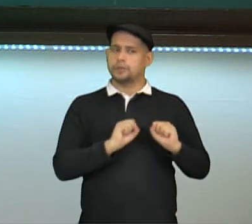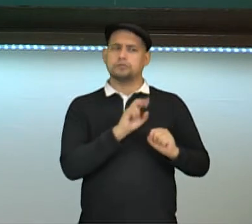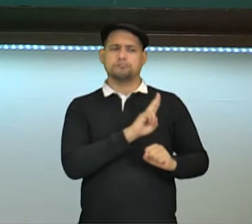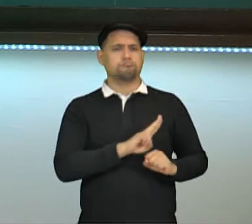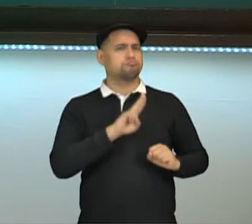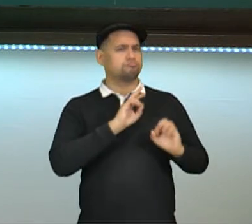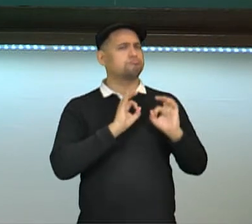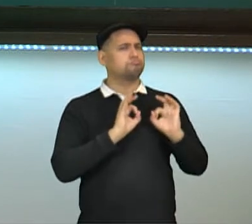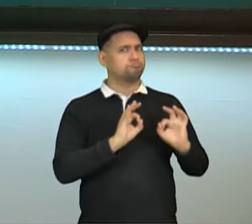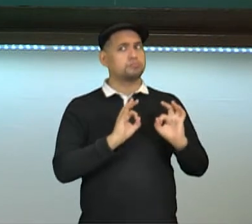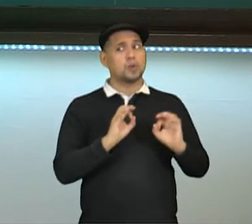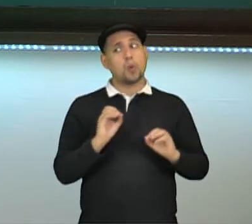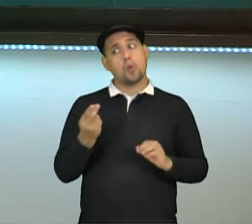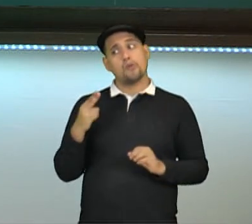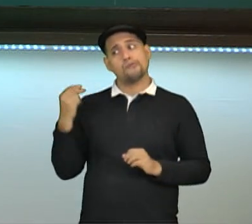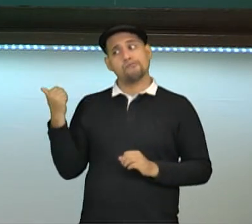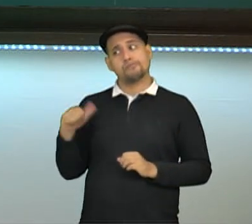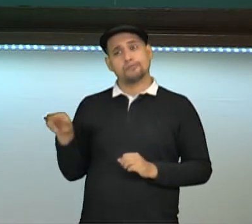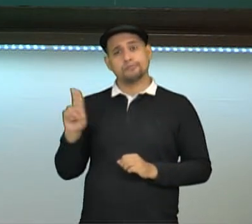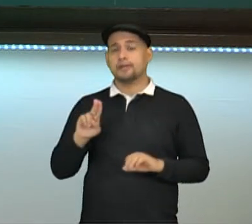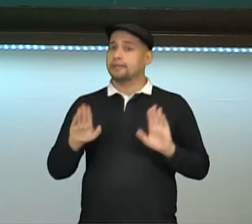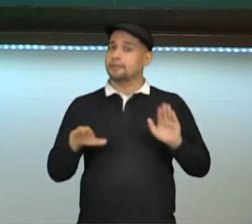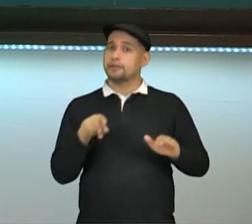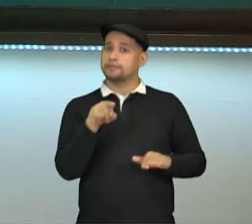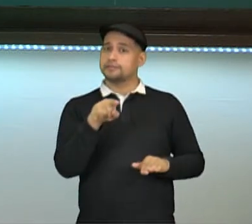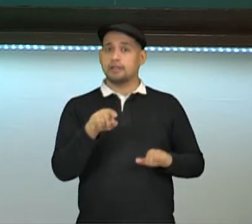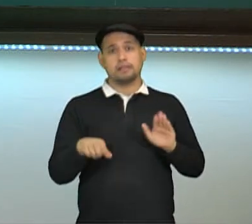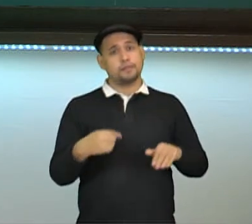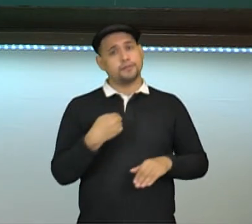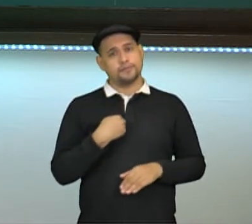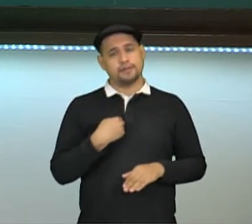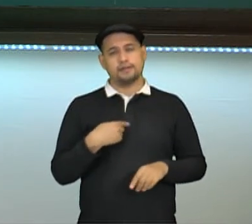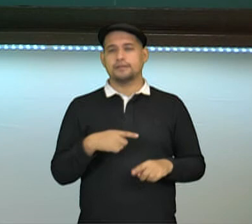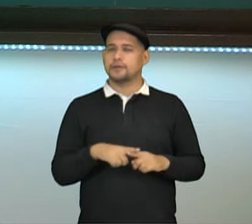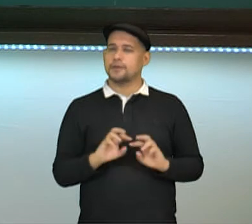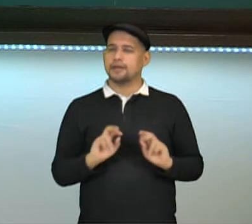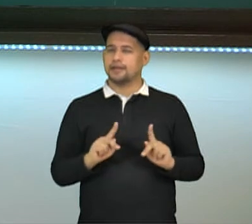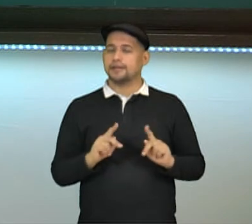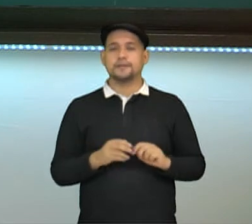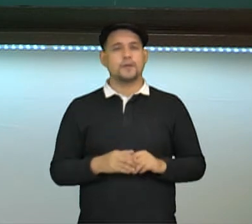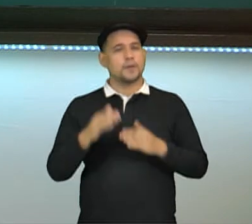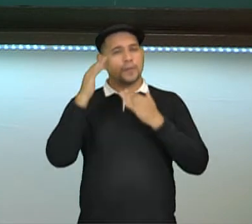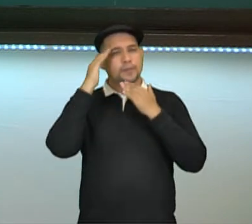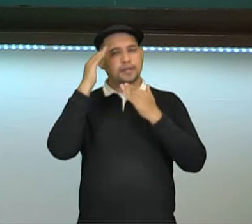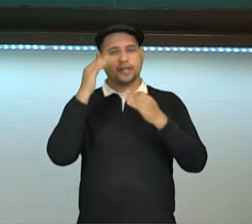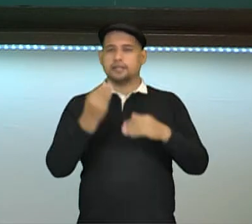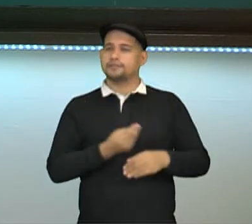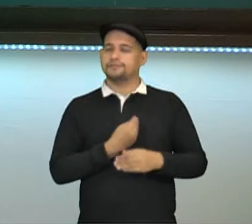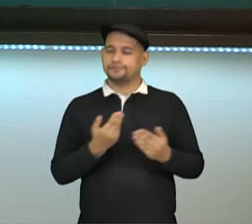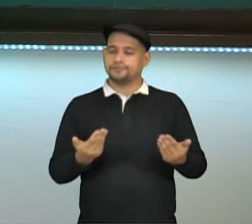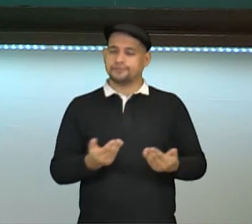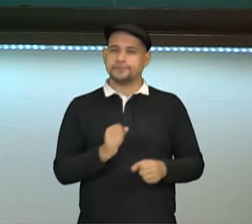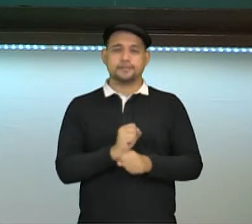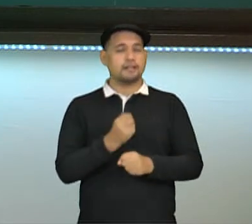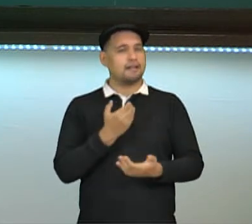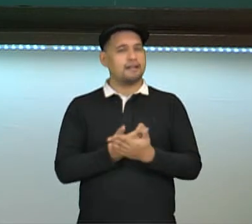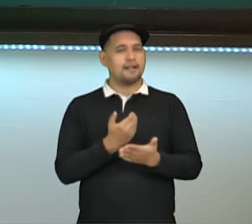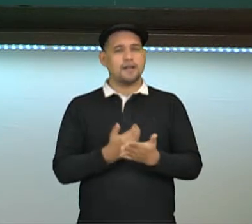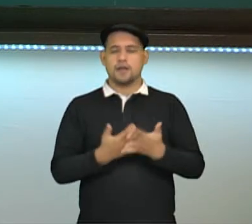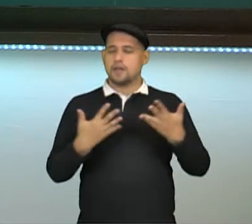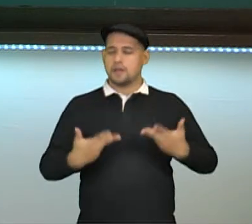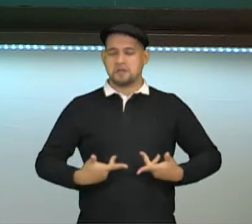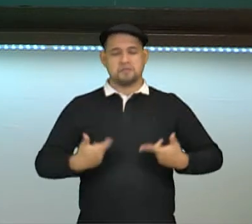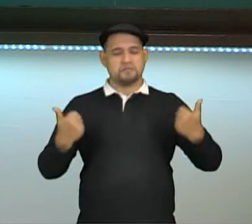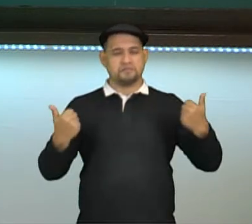usada ou mal usada. Depende de você, depende de mim. Beleza? Pessoal, obrigado pela presença de vocês. Espero que a aula tenha sido